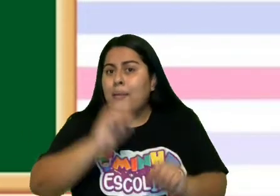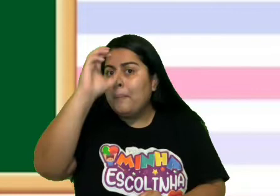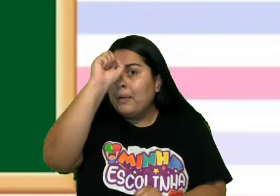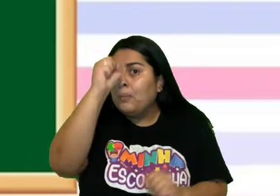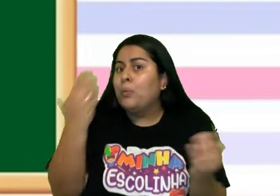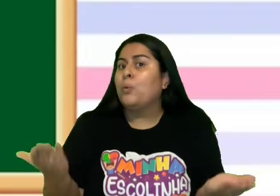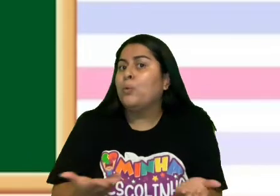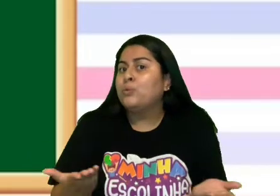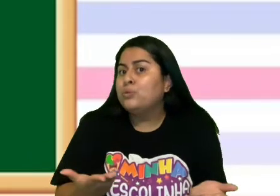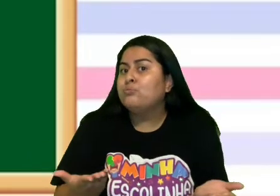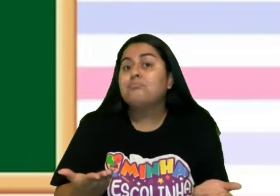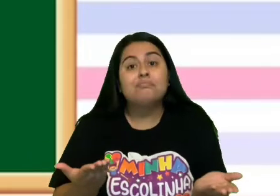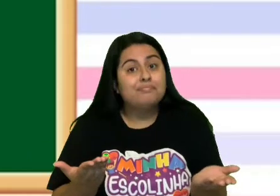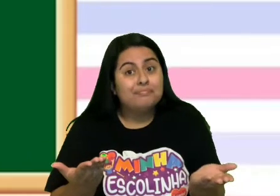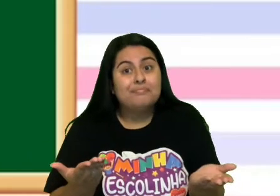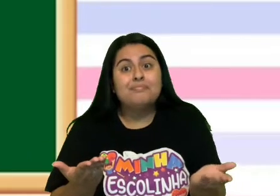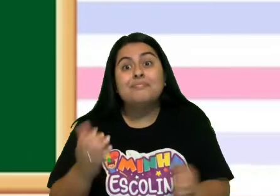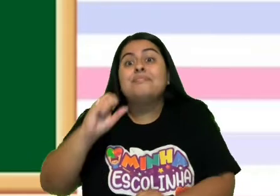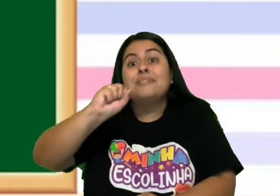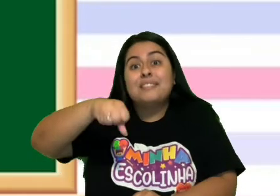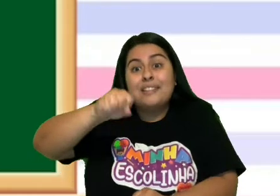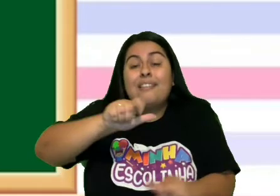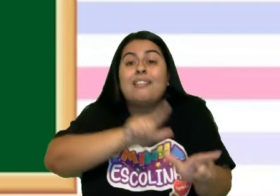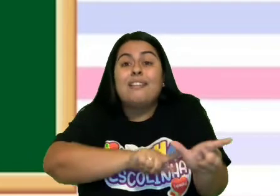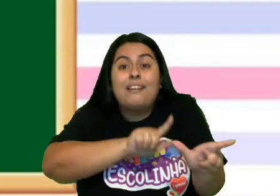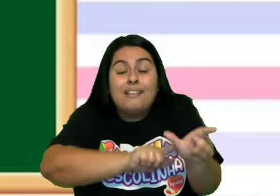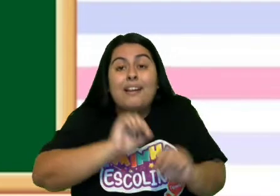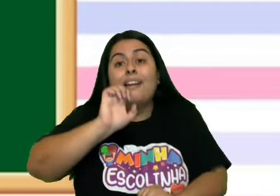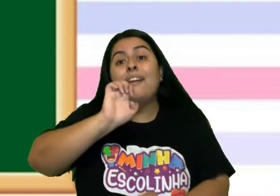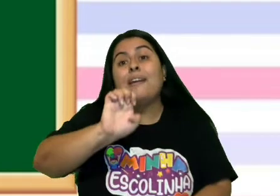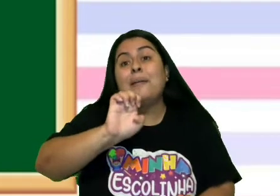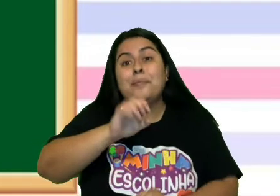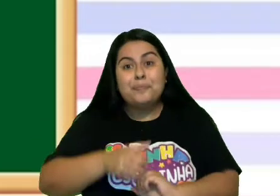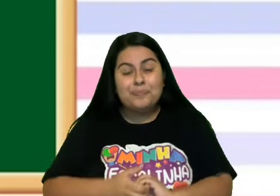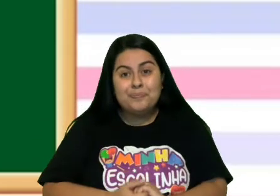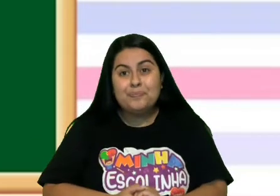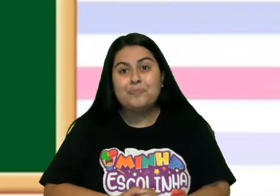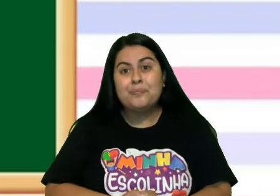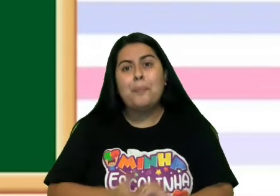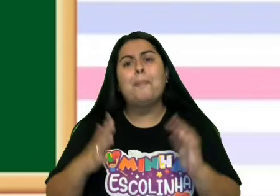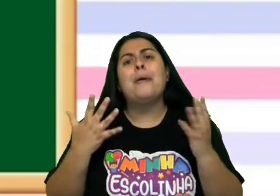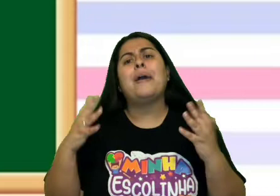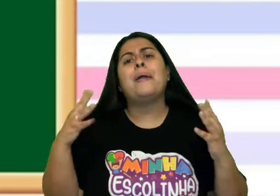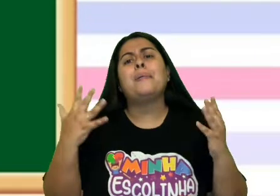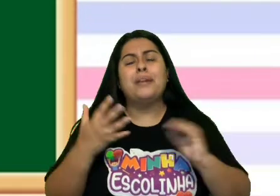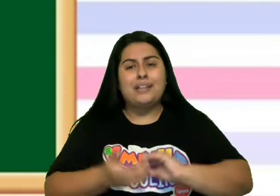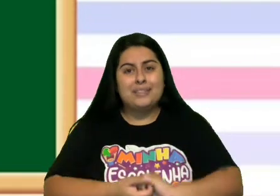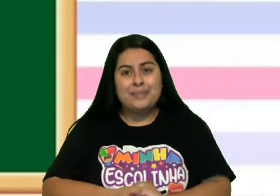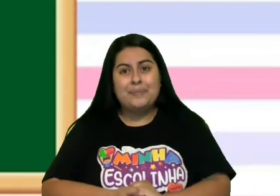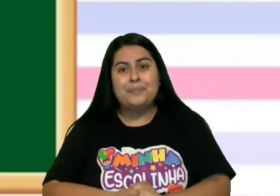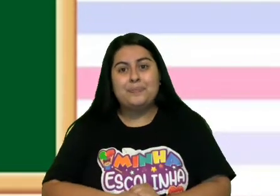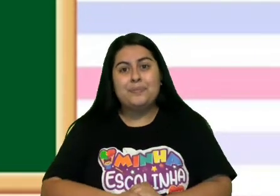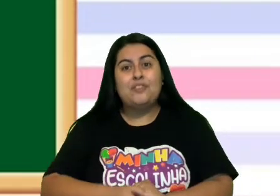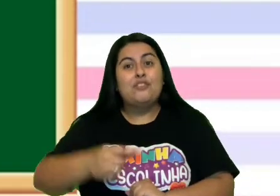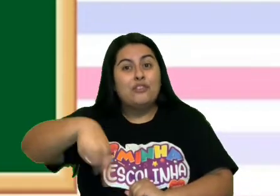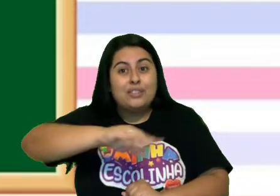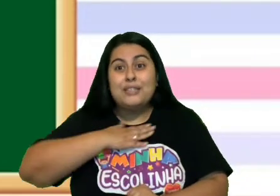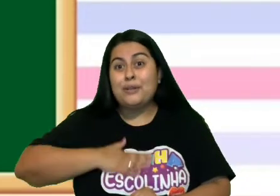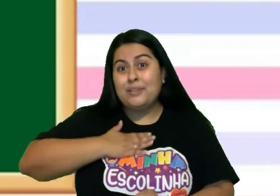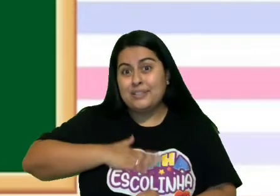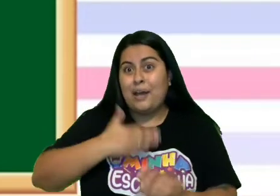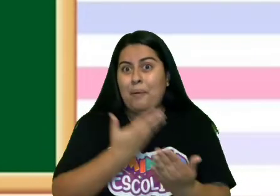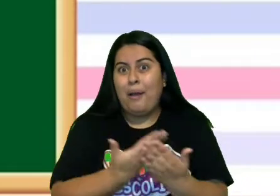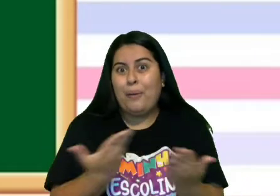aprendemos hoje? Sim, é a letra E Parabéns! Vocês